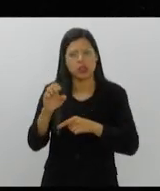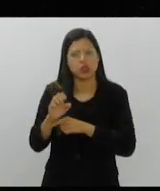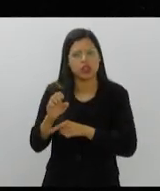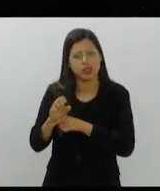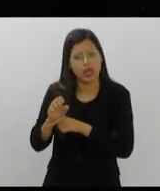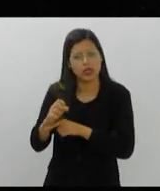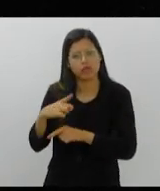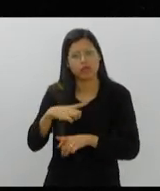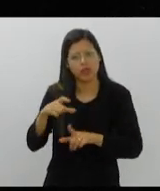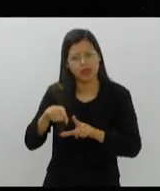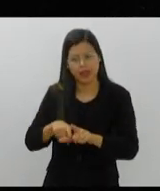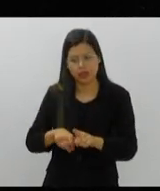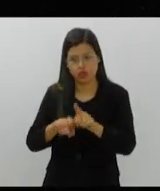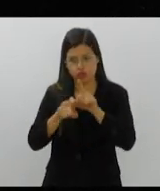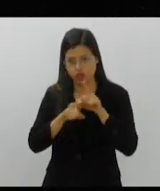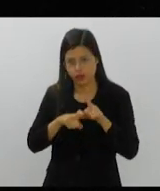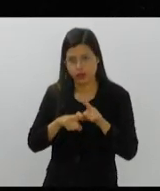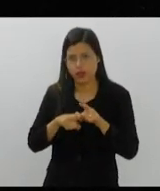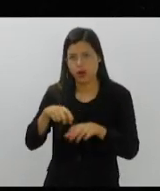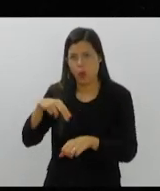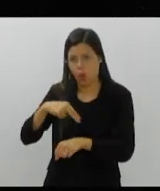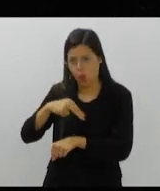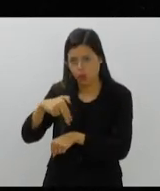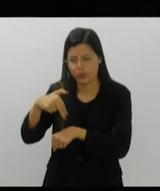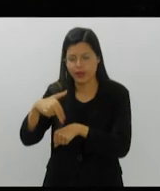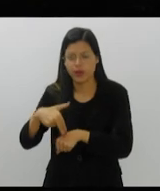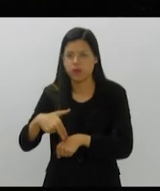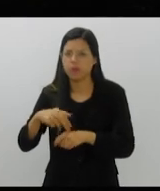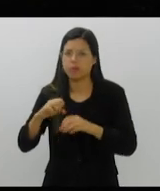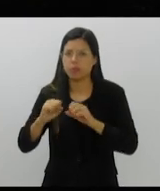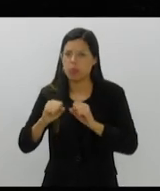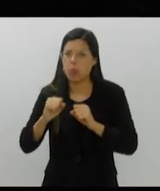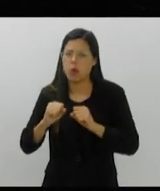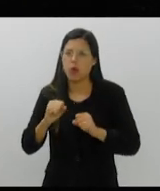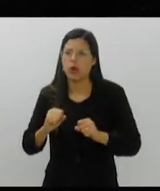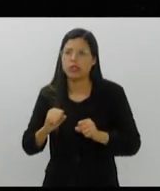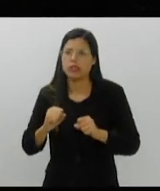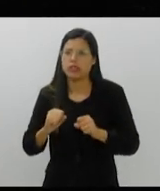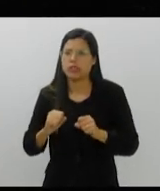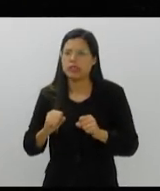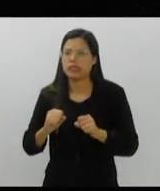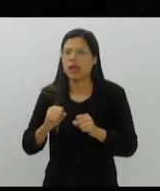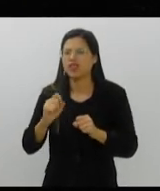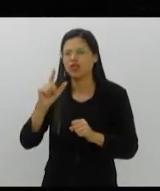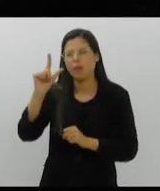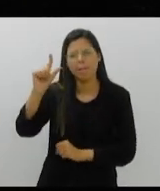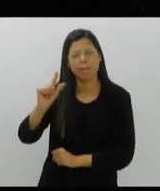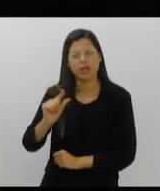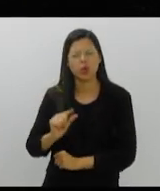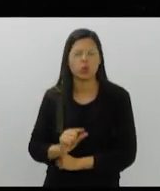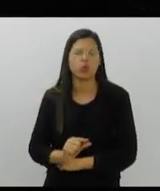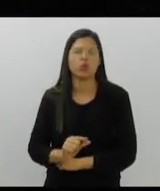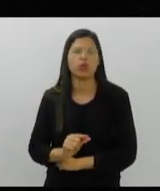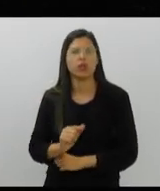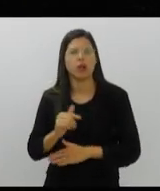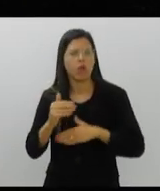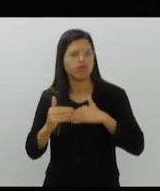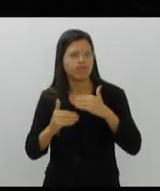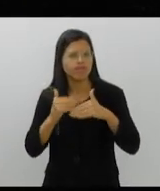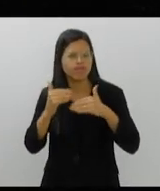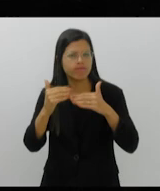devedores da União possam se livrar paulatinamente, função